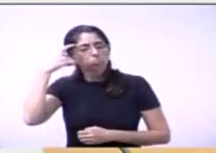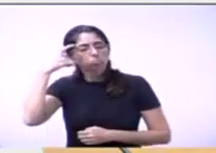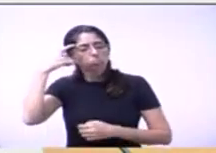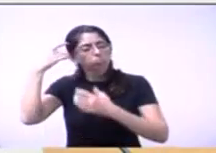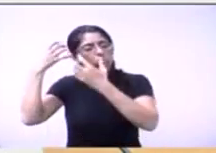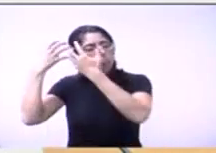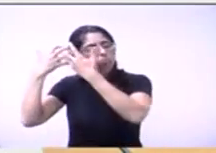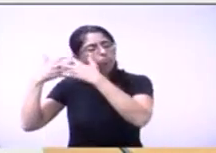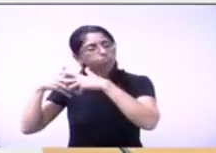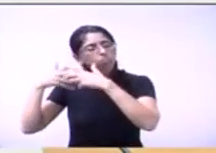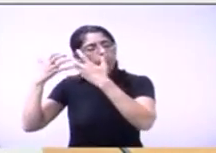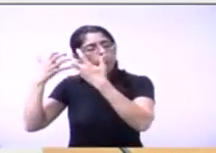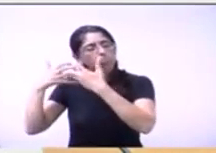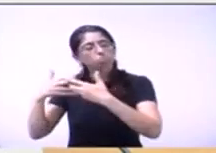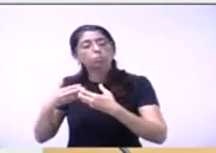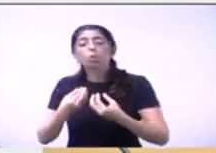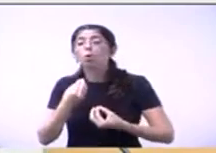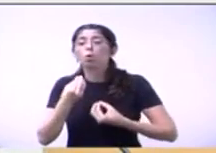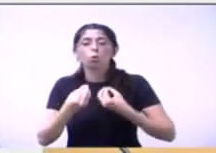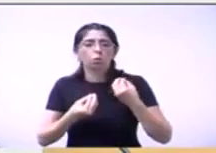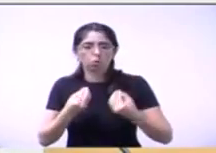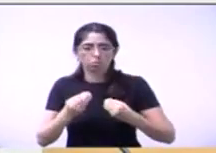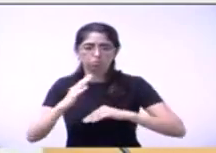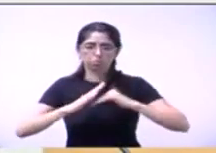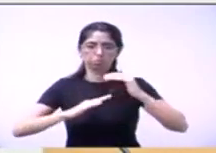agindo dentro da sociedade, com a nossa família.